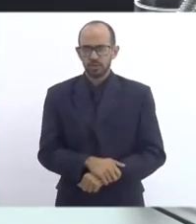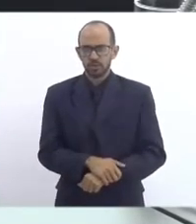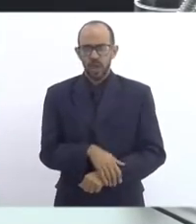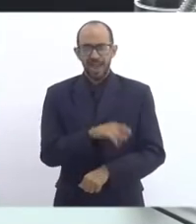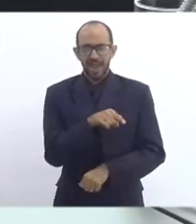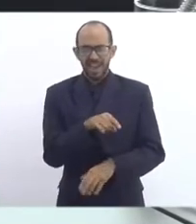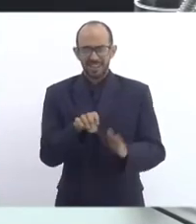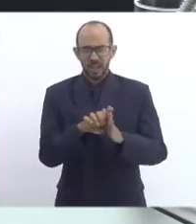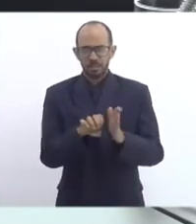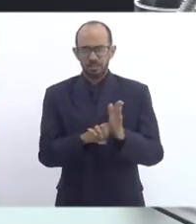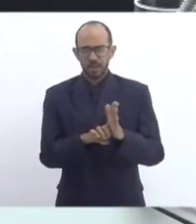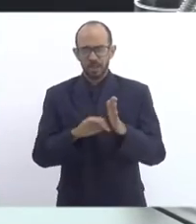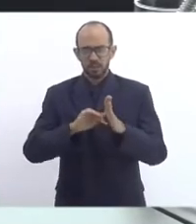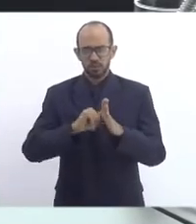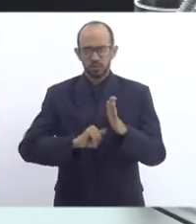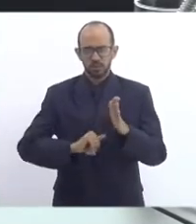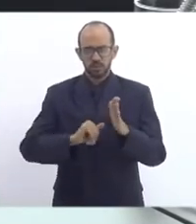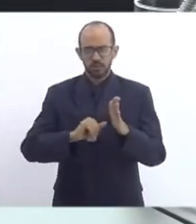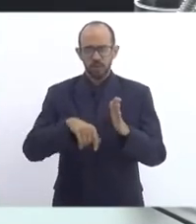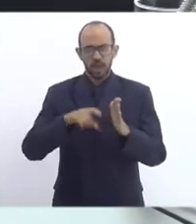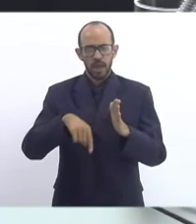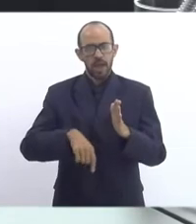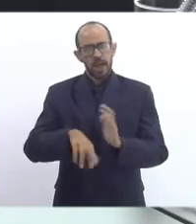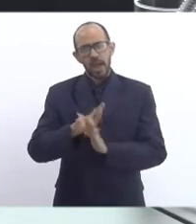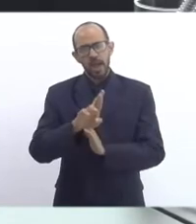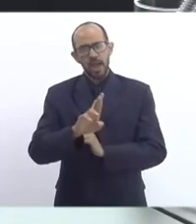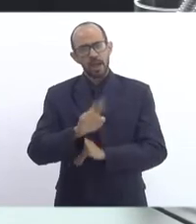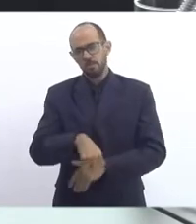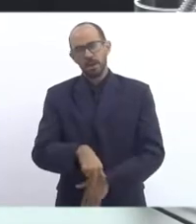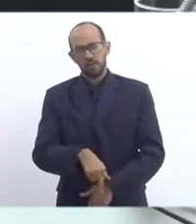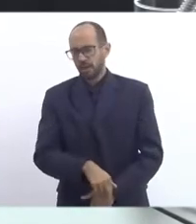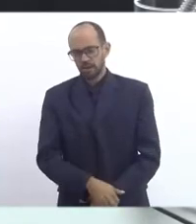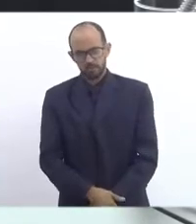Essa emenda supressiva acompanha o relator. É repressiva.